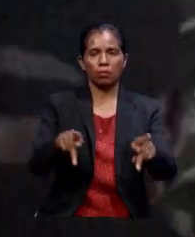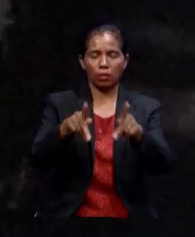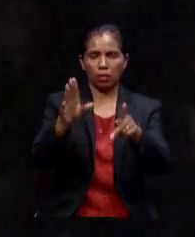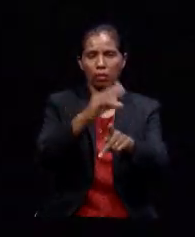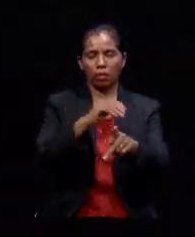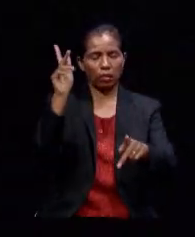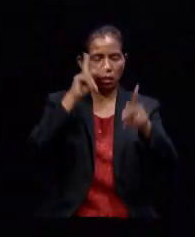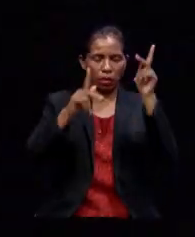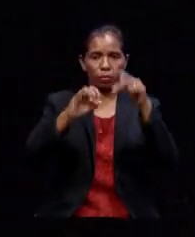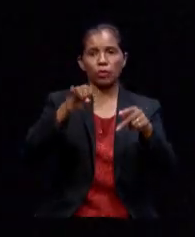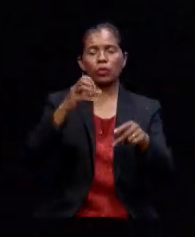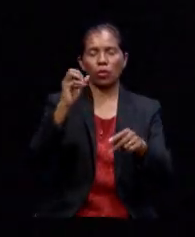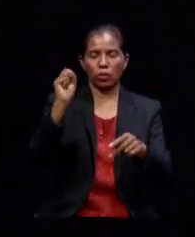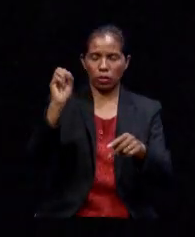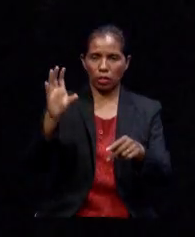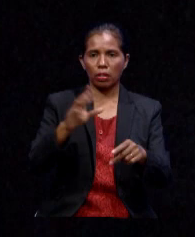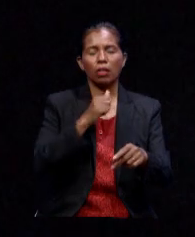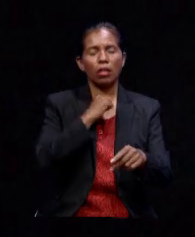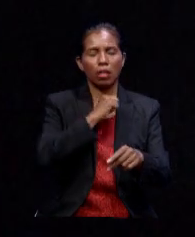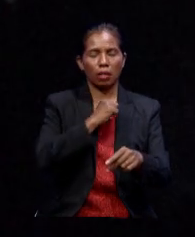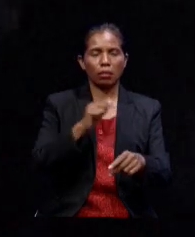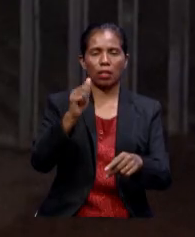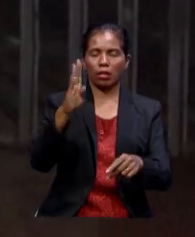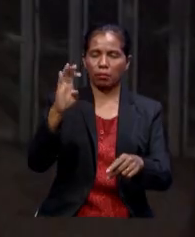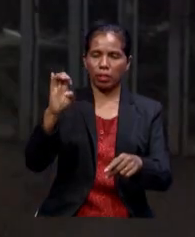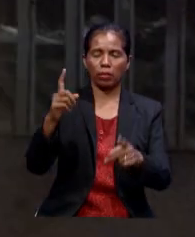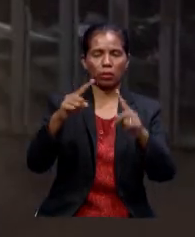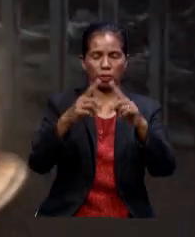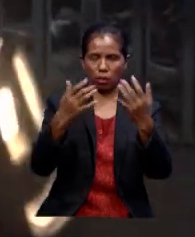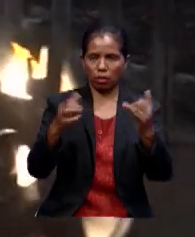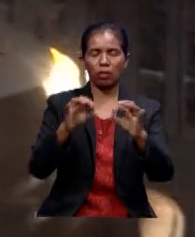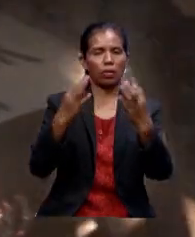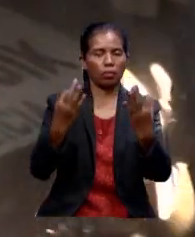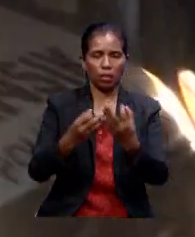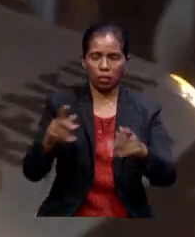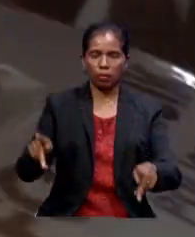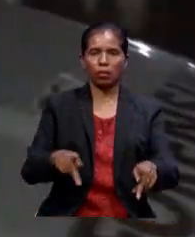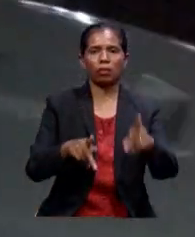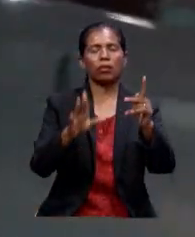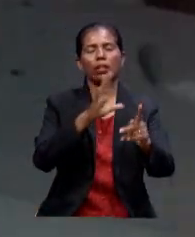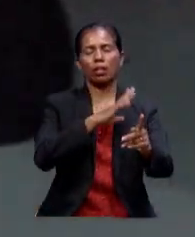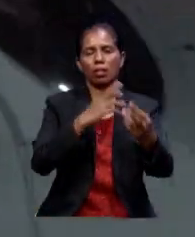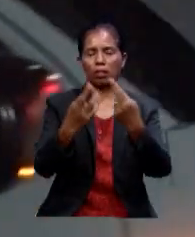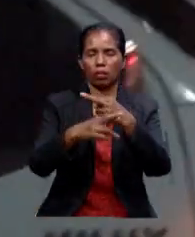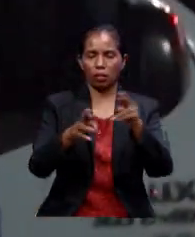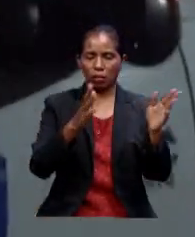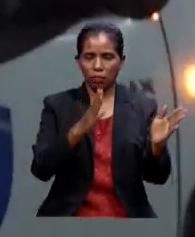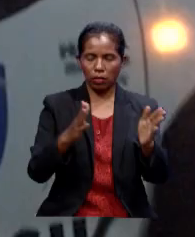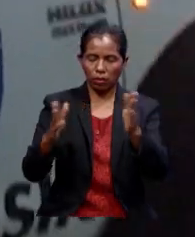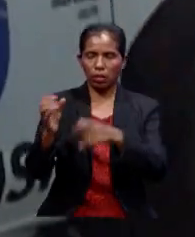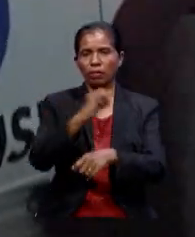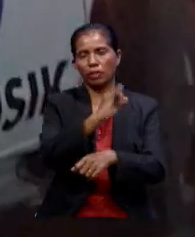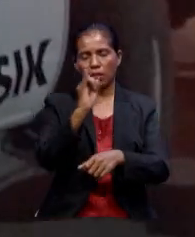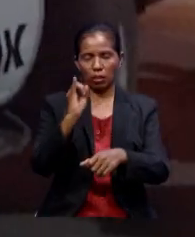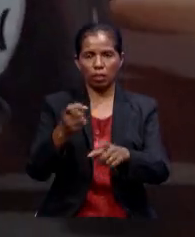José Bernardo, amo habito no Siracelo, né beto agora família no público, e em relação resultado processo investigação com